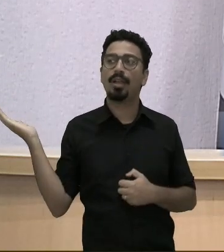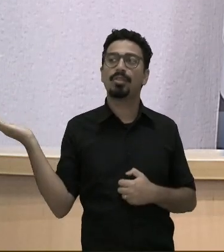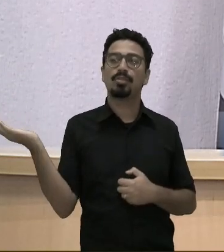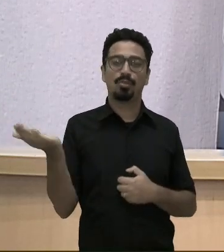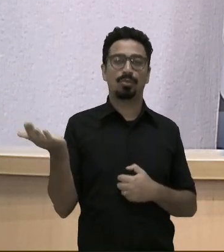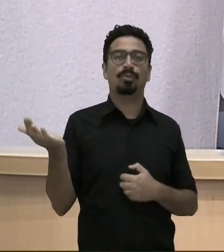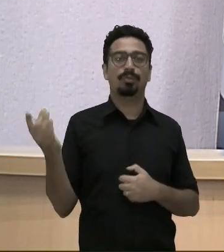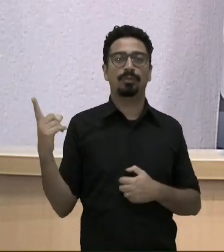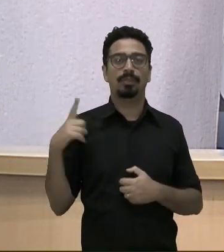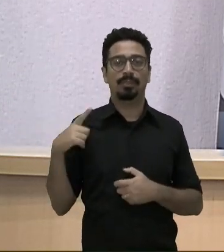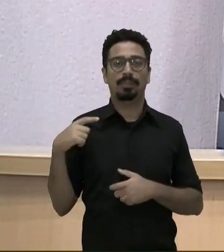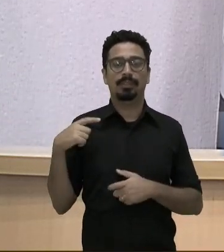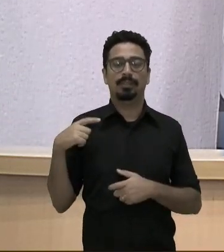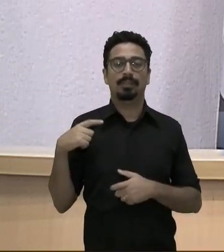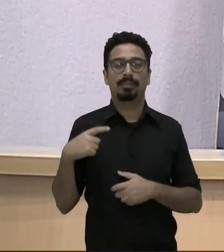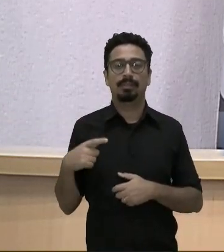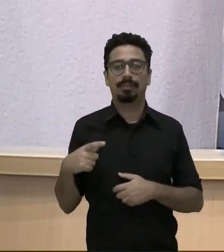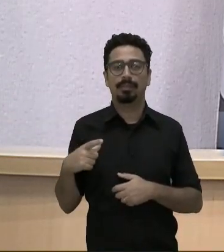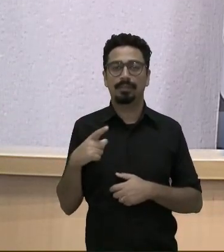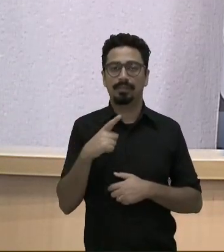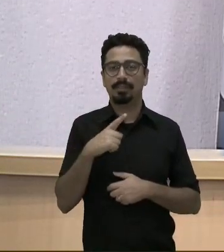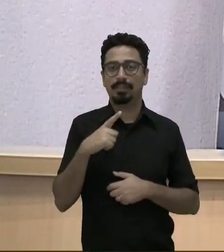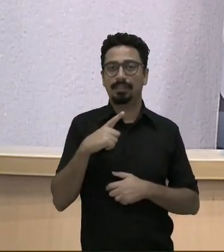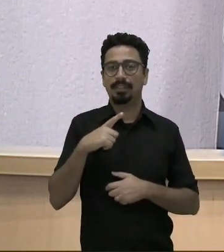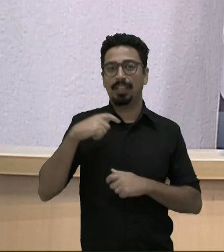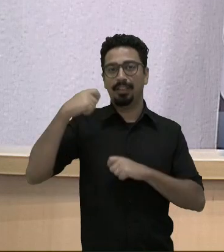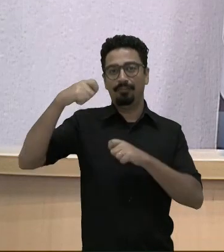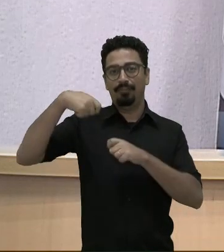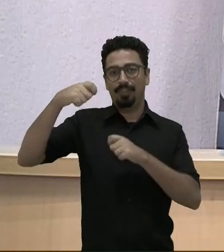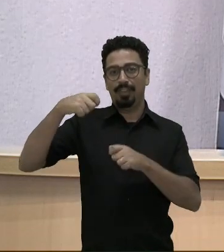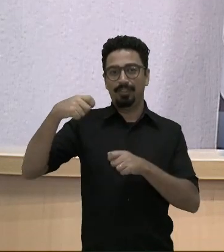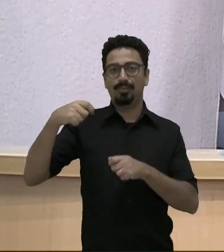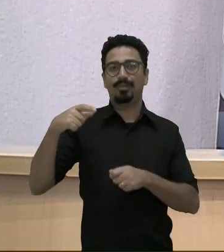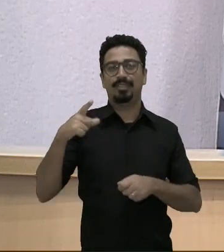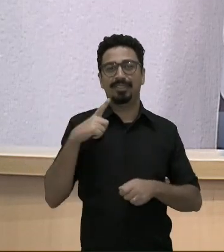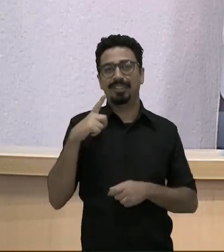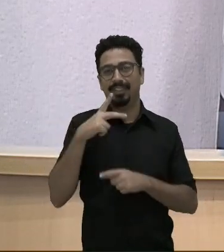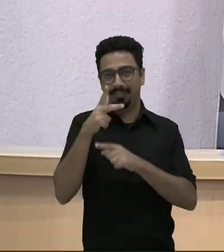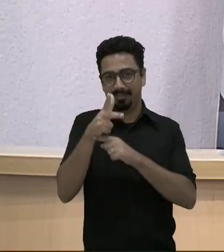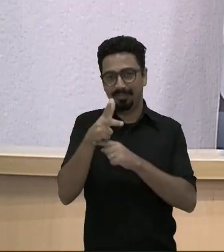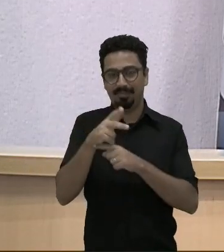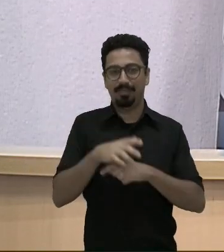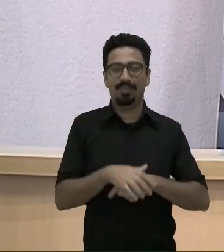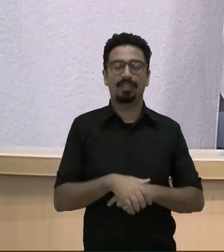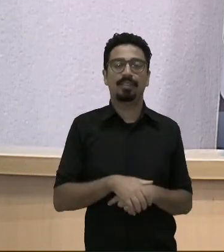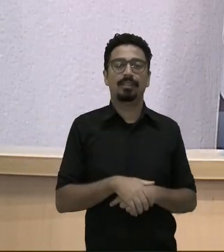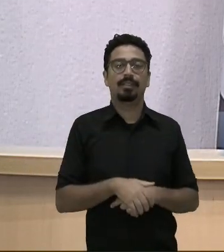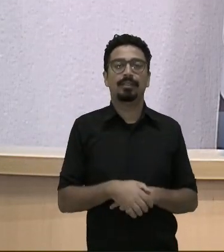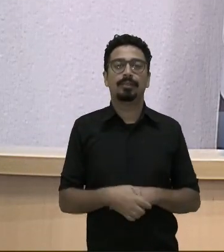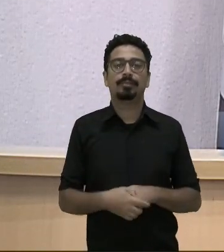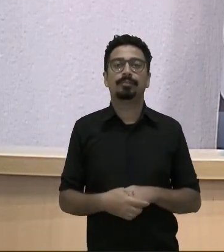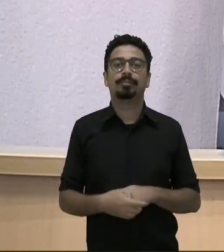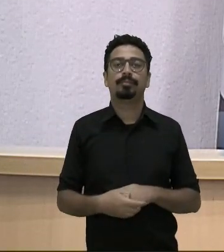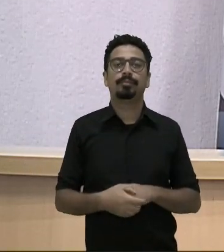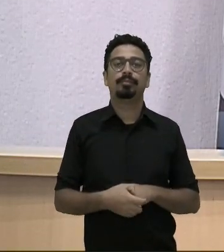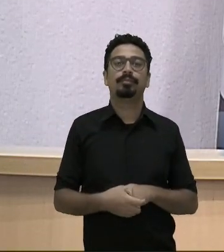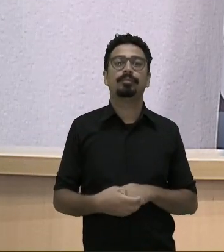você vesse ele correr. Tem a fita, alguém quiser, a gente pode passar. Entendeu? E a corrida era o quê?